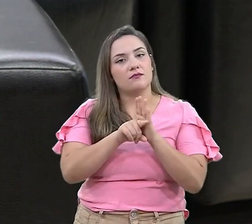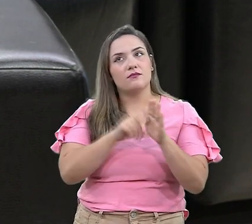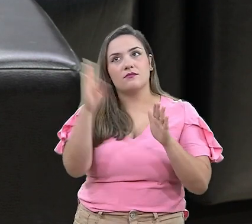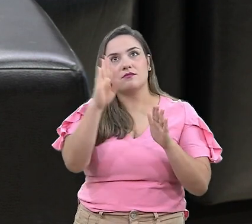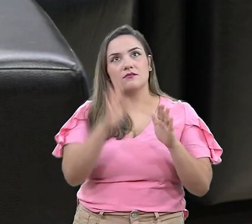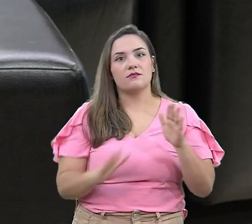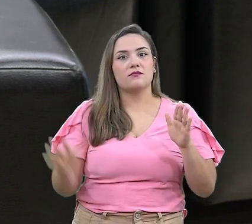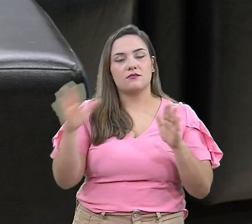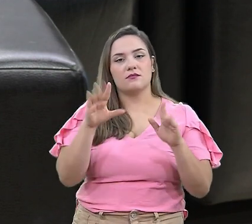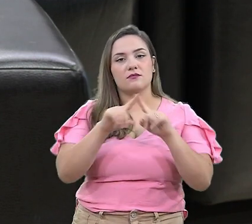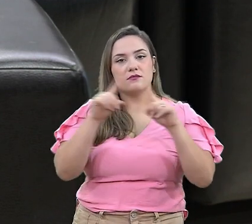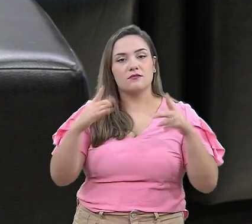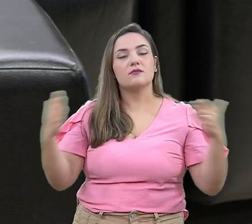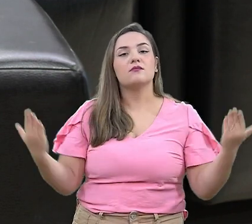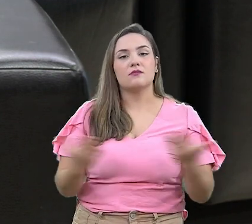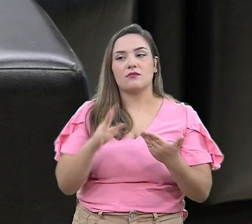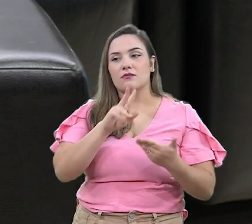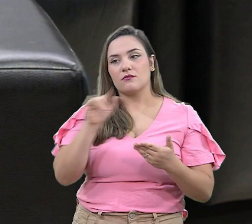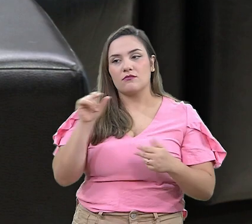uma